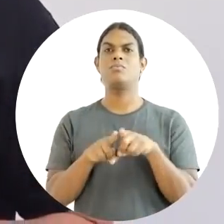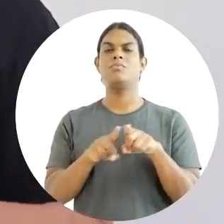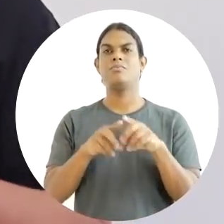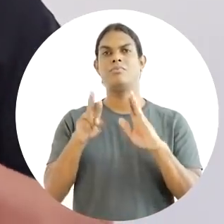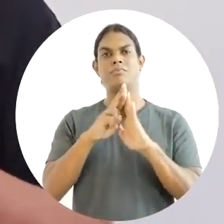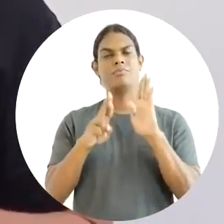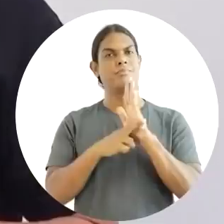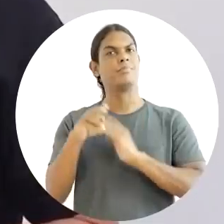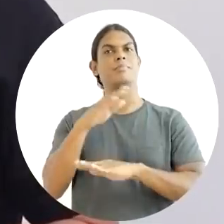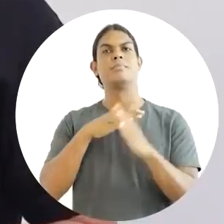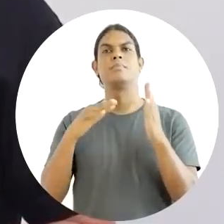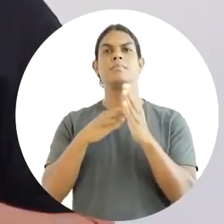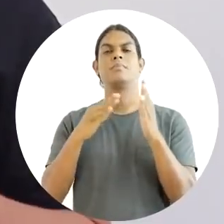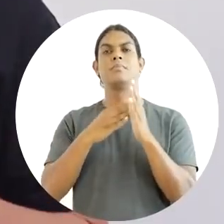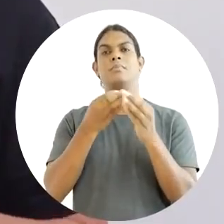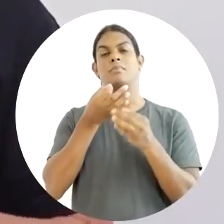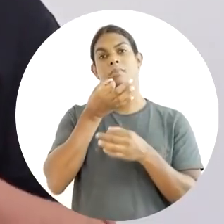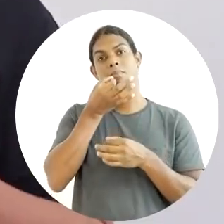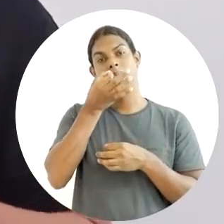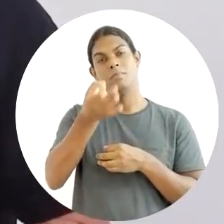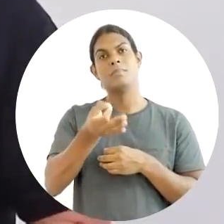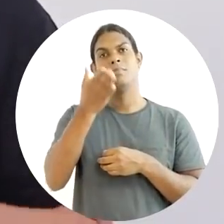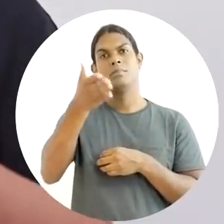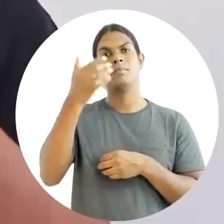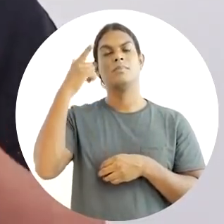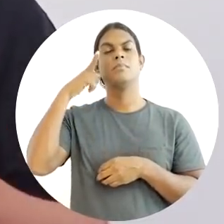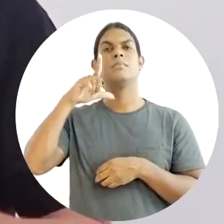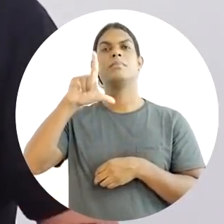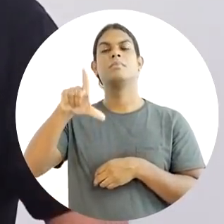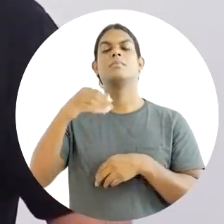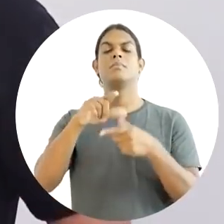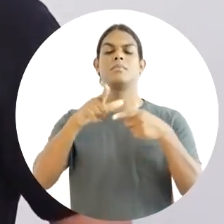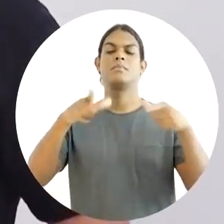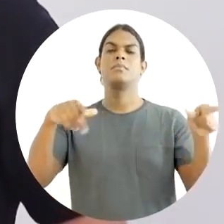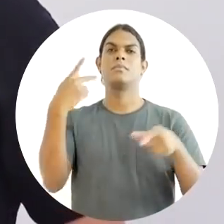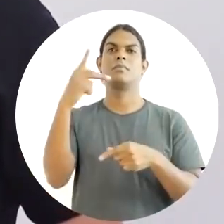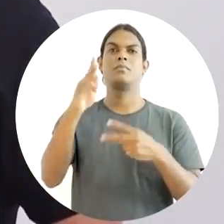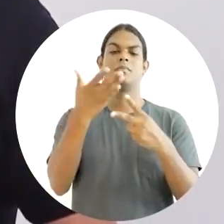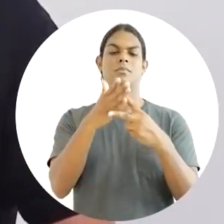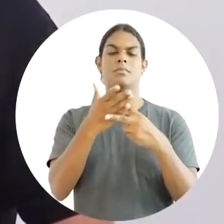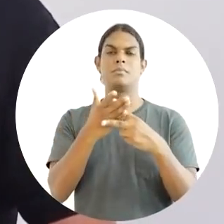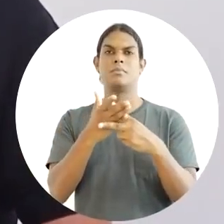regras todas, essas dicas, com certeza você vai aumentar